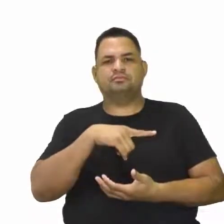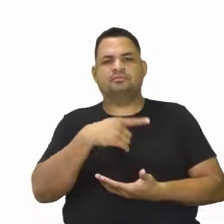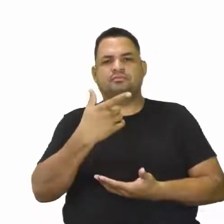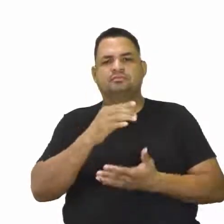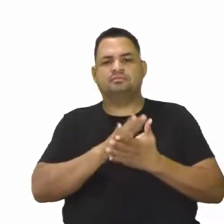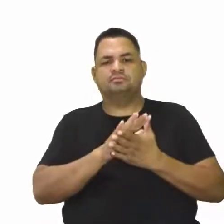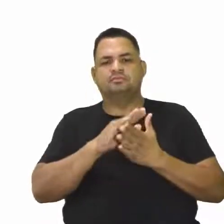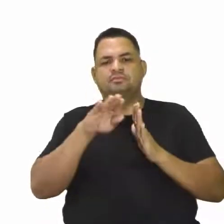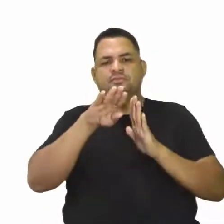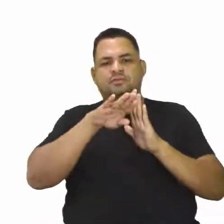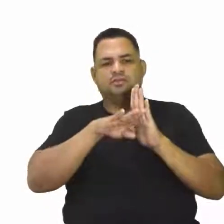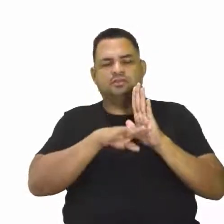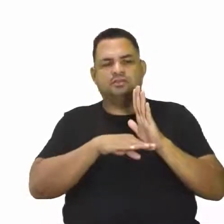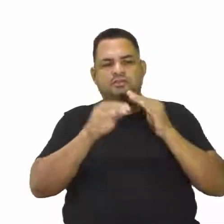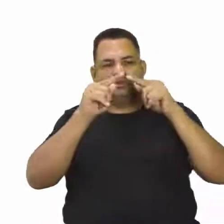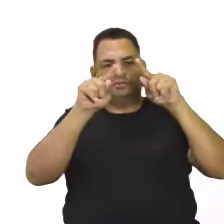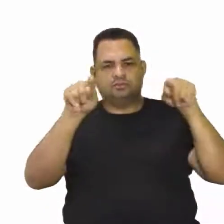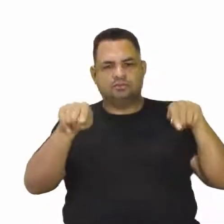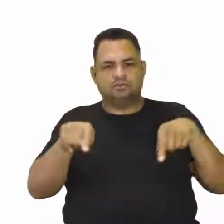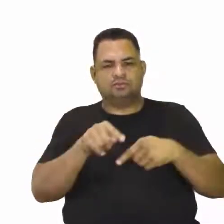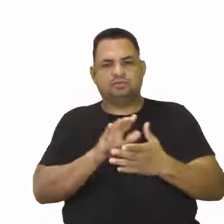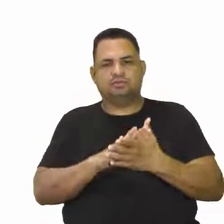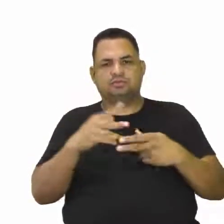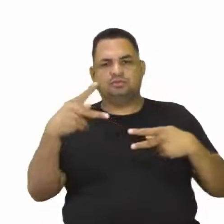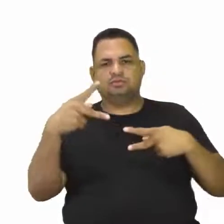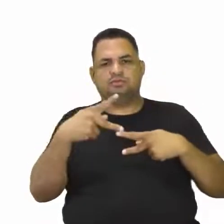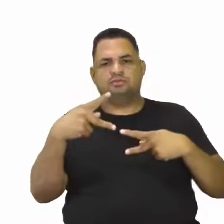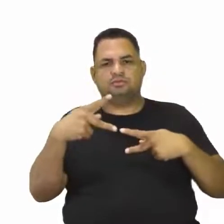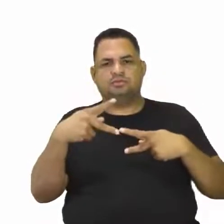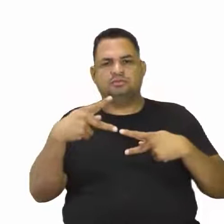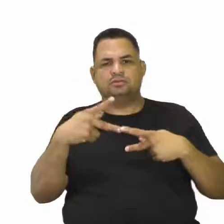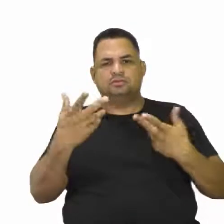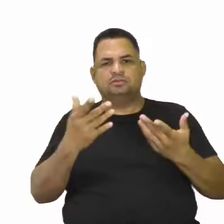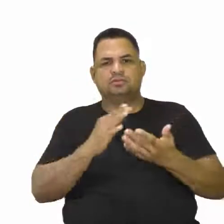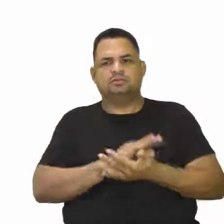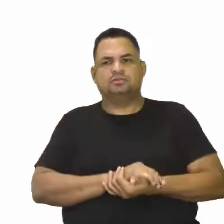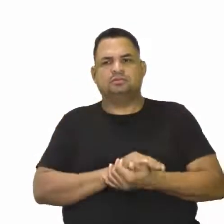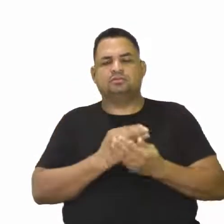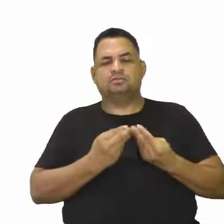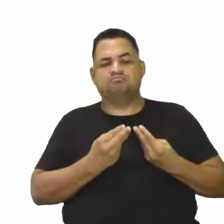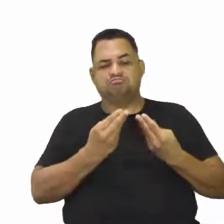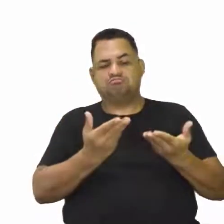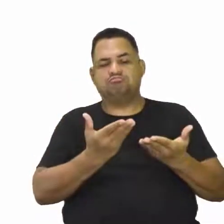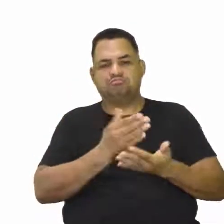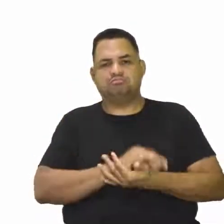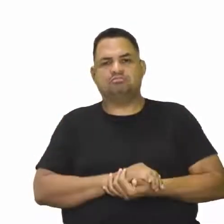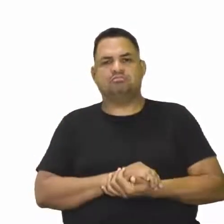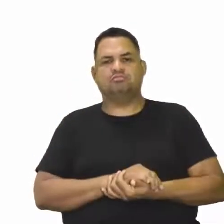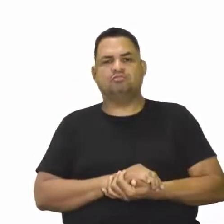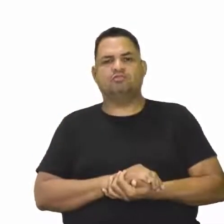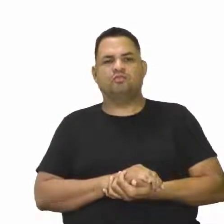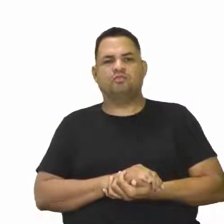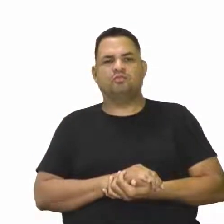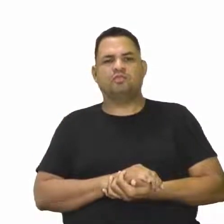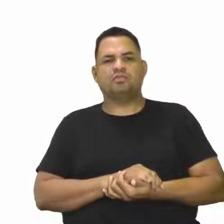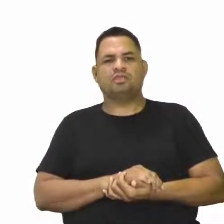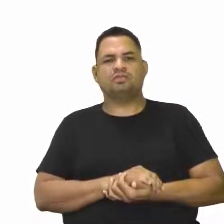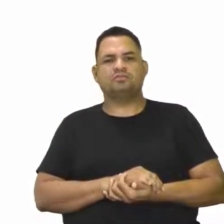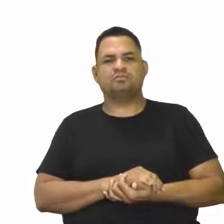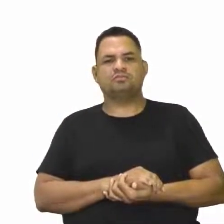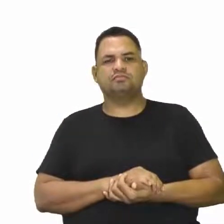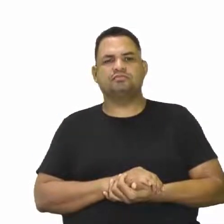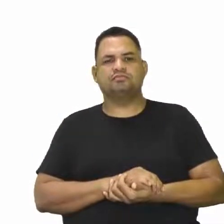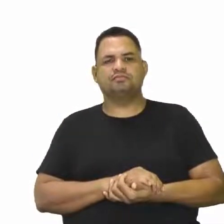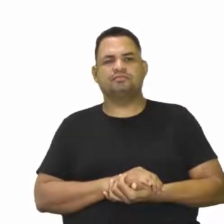as traduções das preposições que está aí à disposição de vocês. Agora, nós